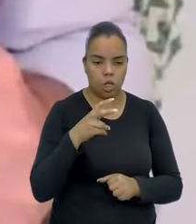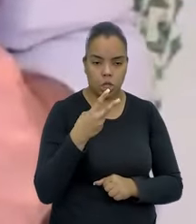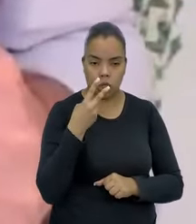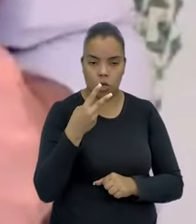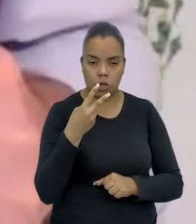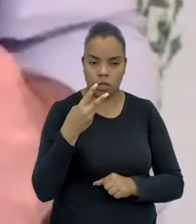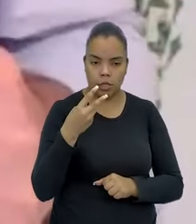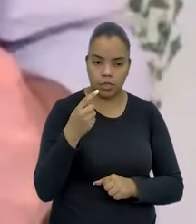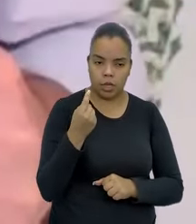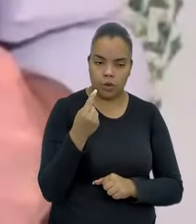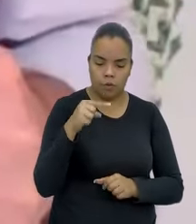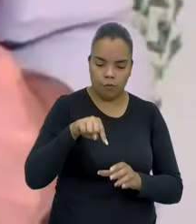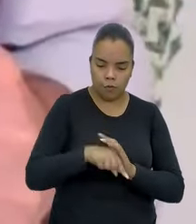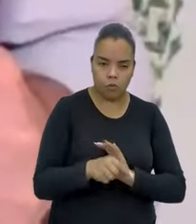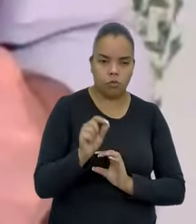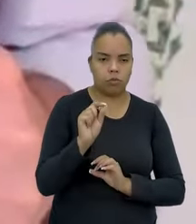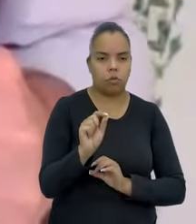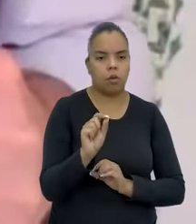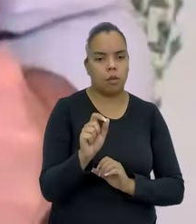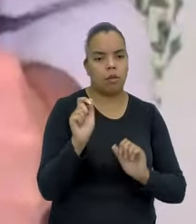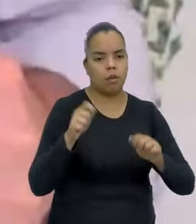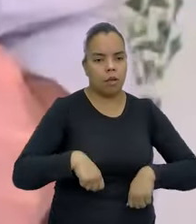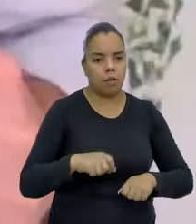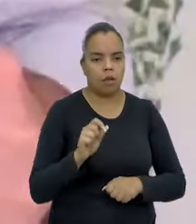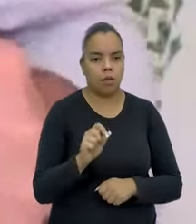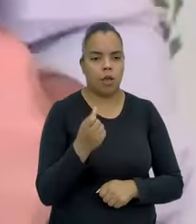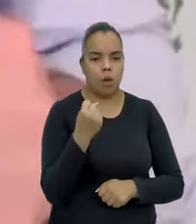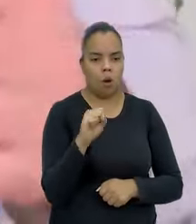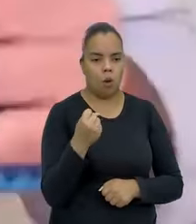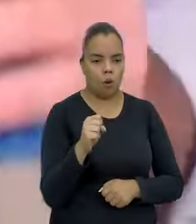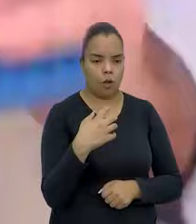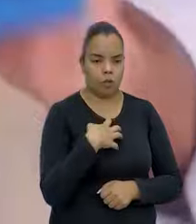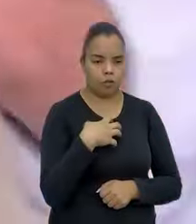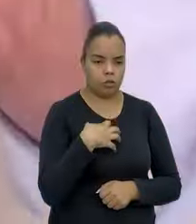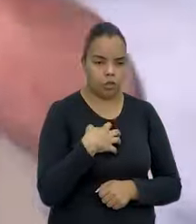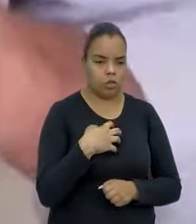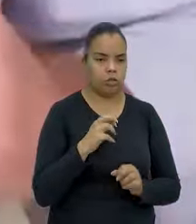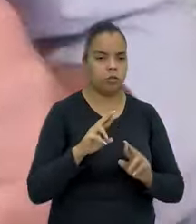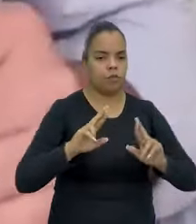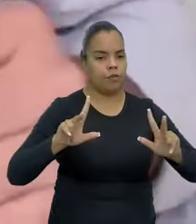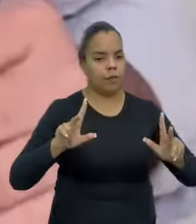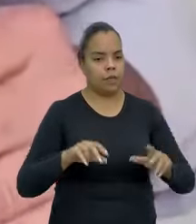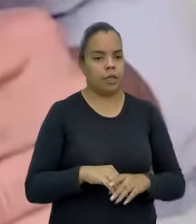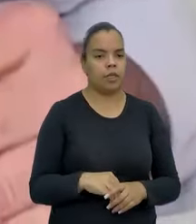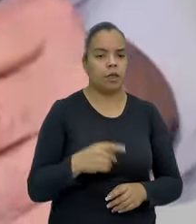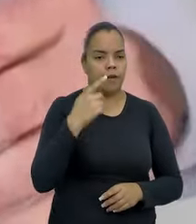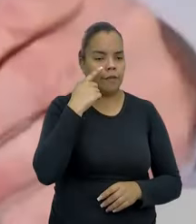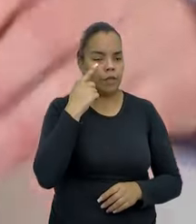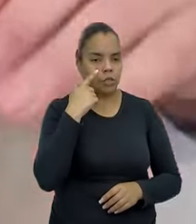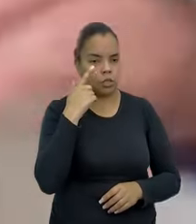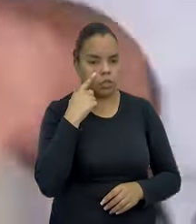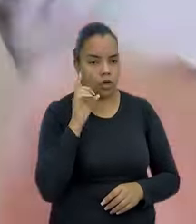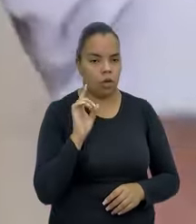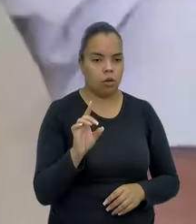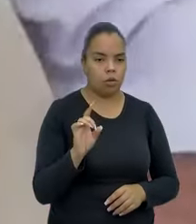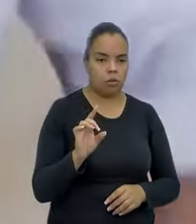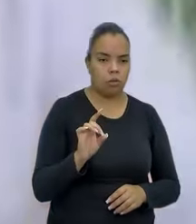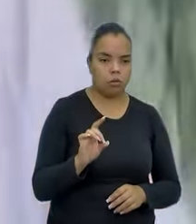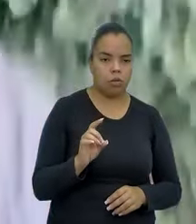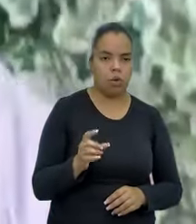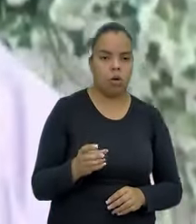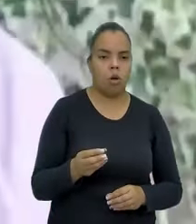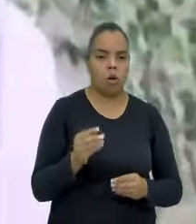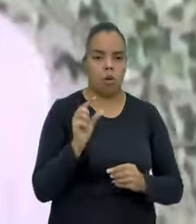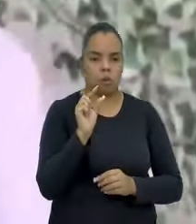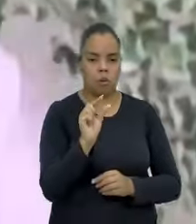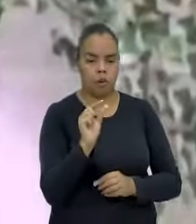pinos e apenas um furo aí sim eu tenho oito maneiras diferentes Então veja só tô falando aqui uma em um